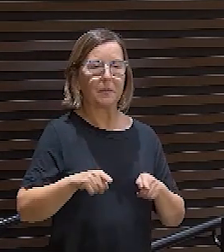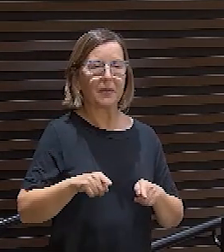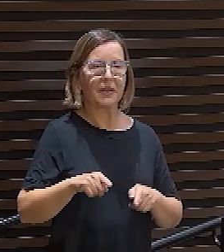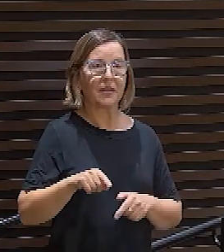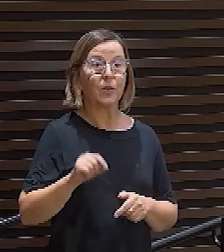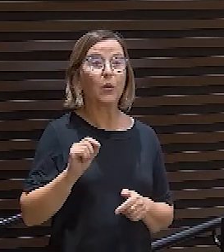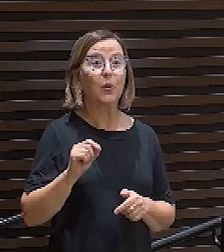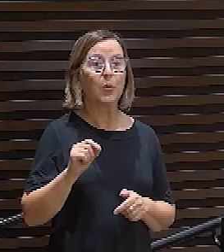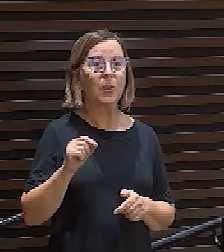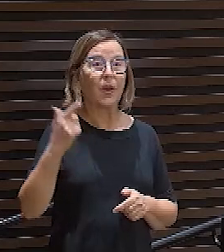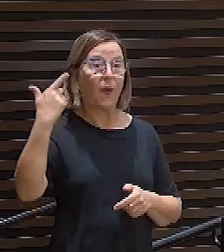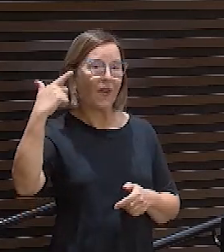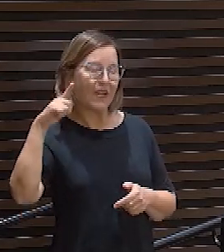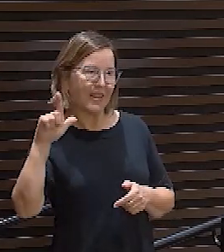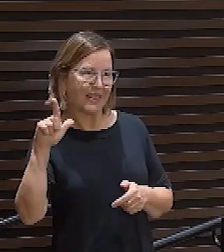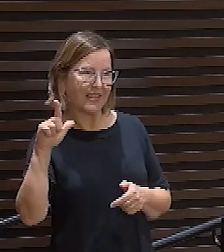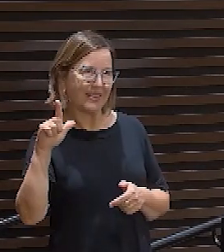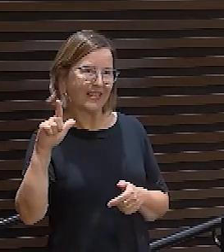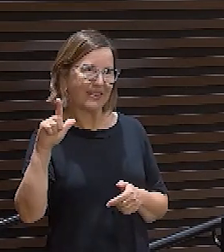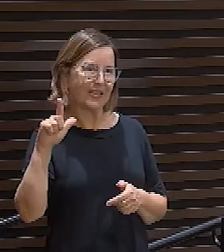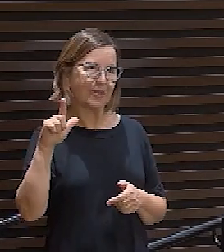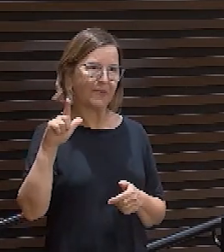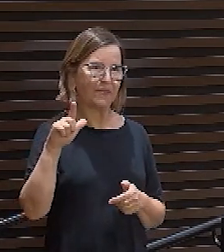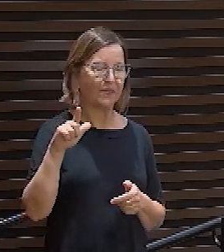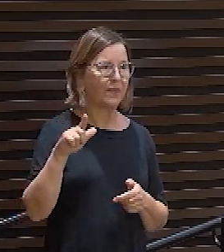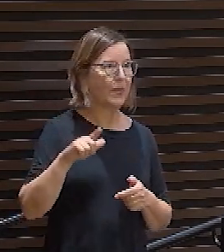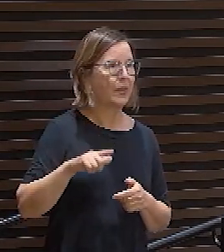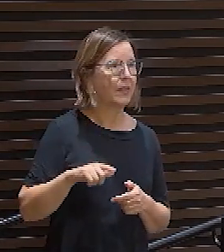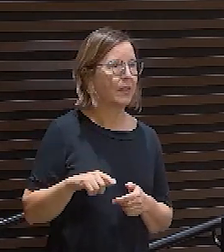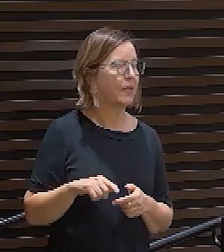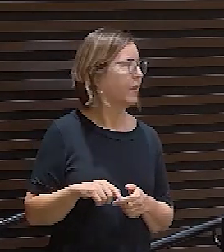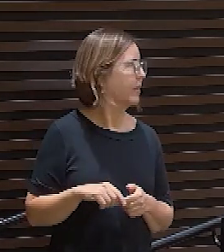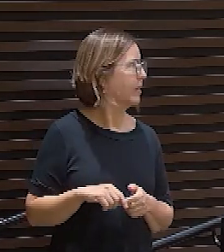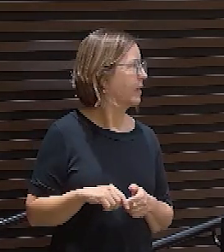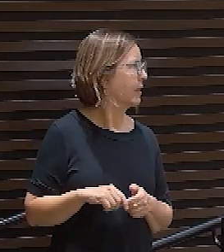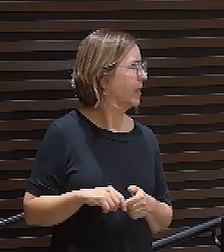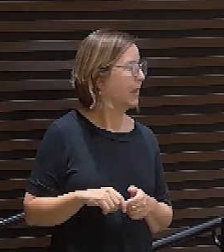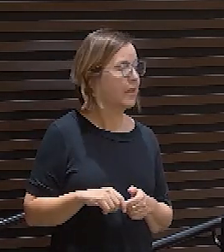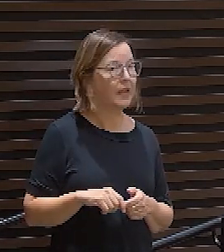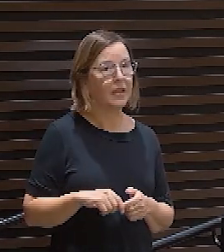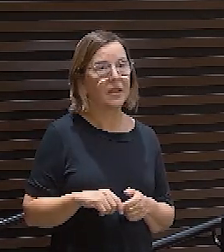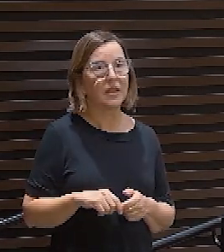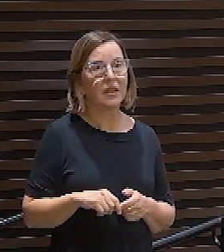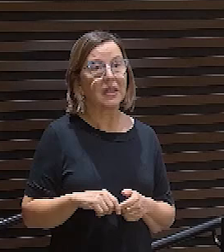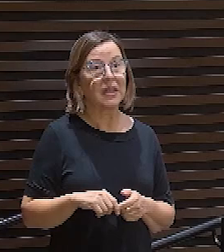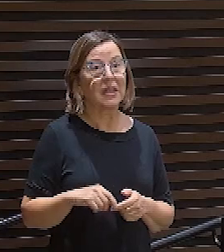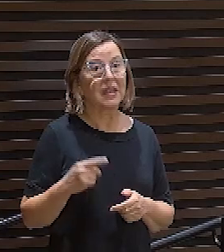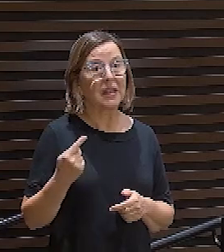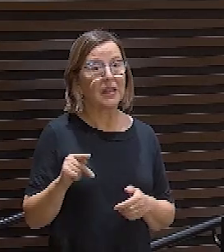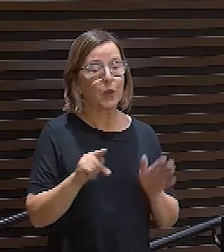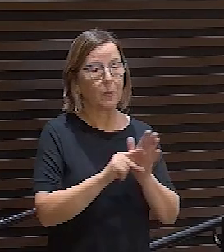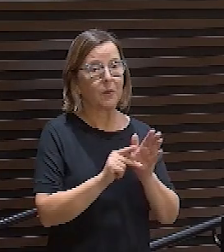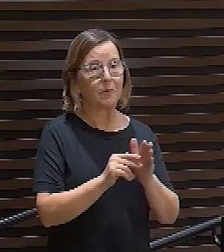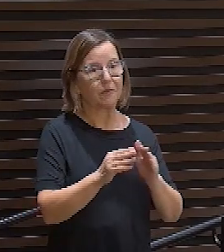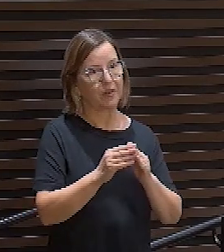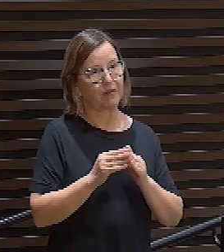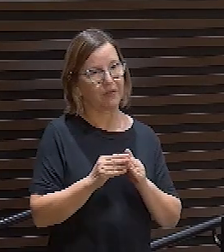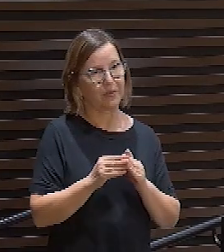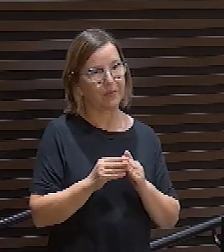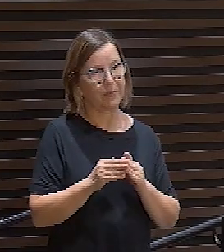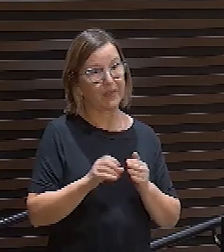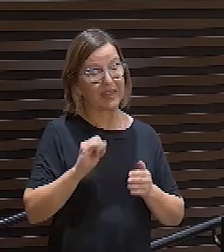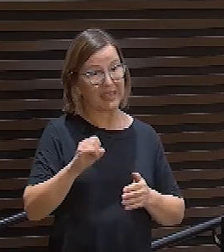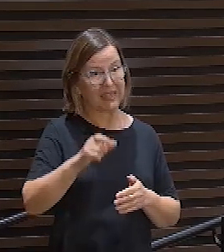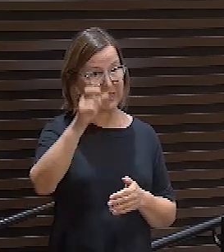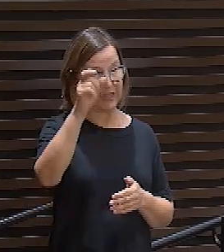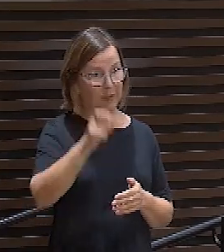conquista em favor do cliente. Ele não conquista em seu favor. Se o cliente for livre da cadeia,